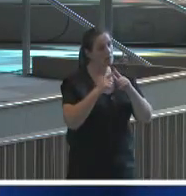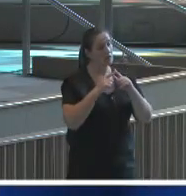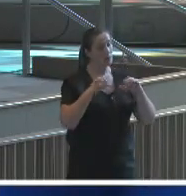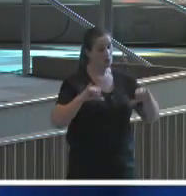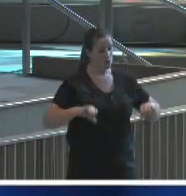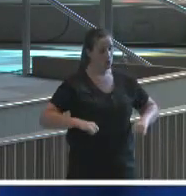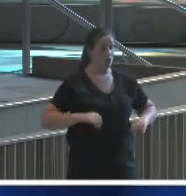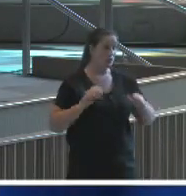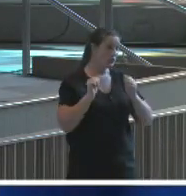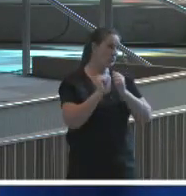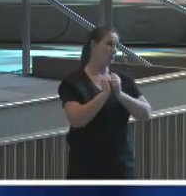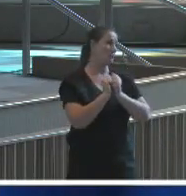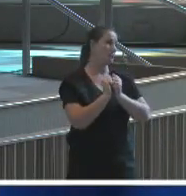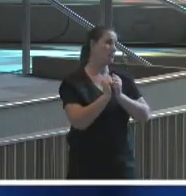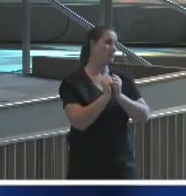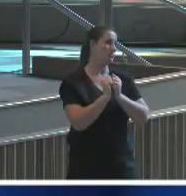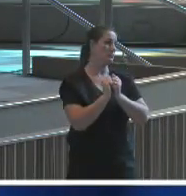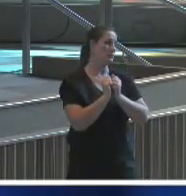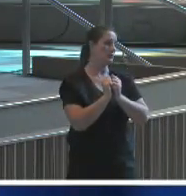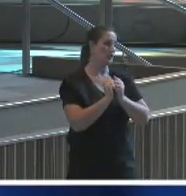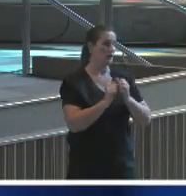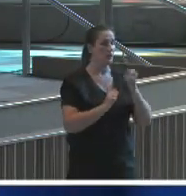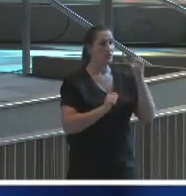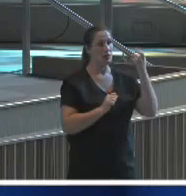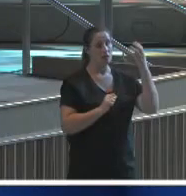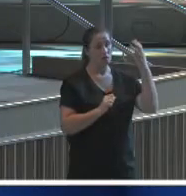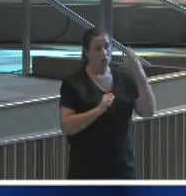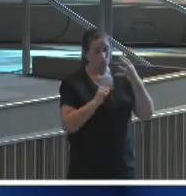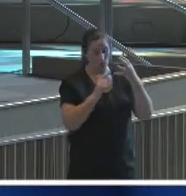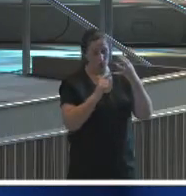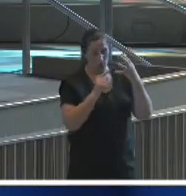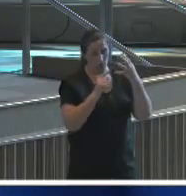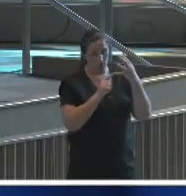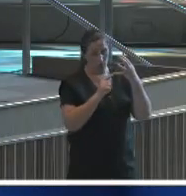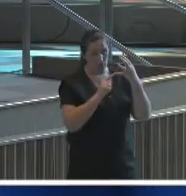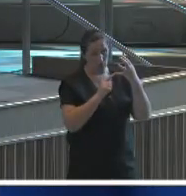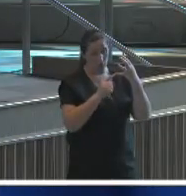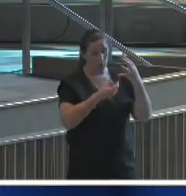com a gente. E a quarta coisa é viver debaixo do temor do Senhor.